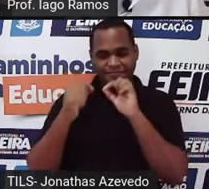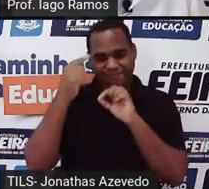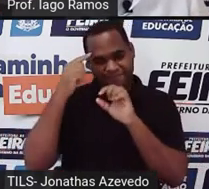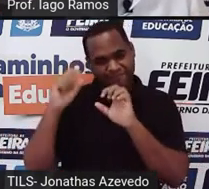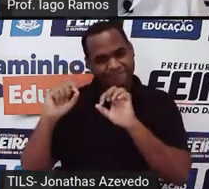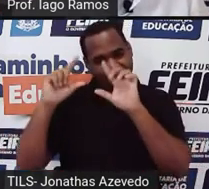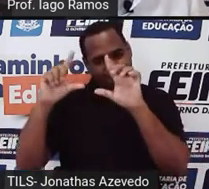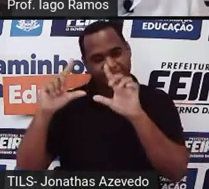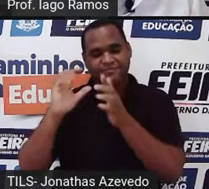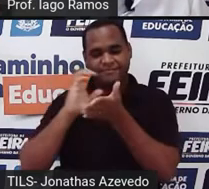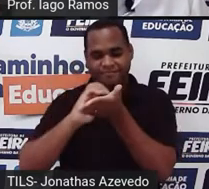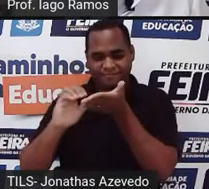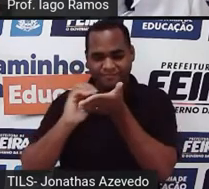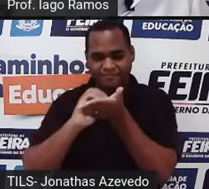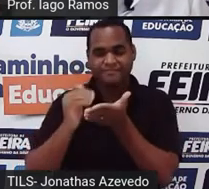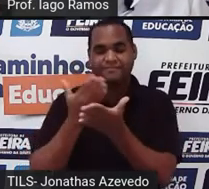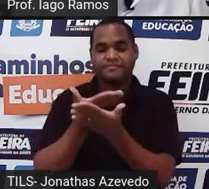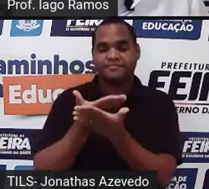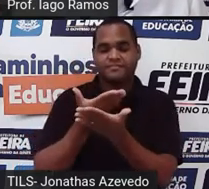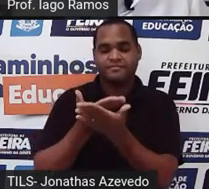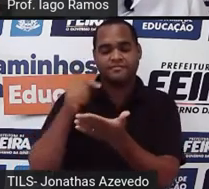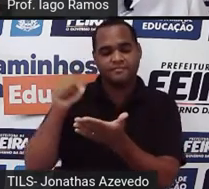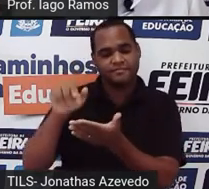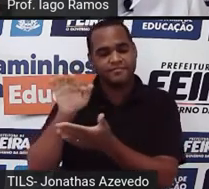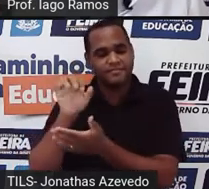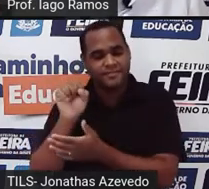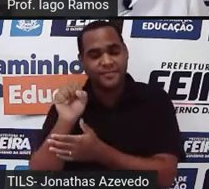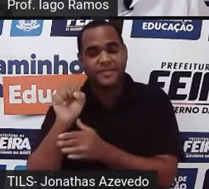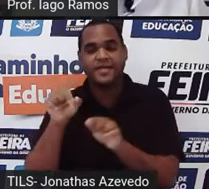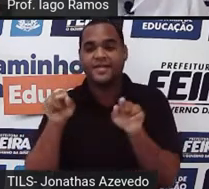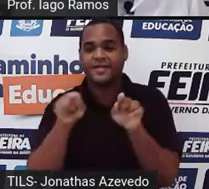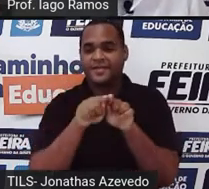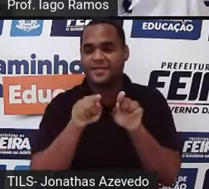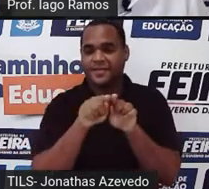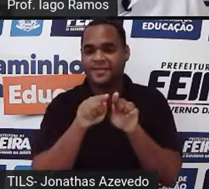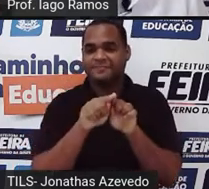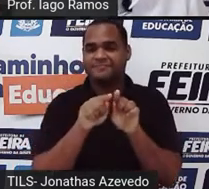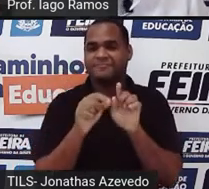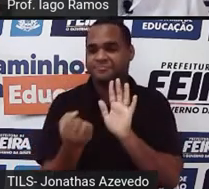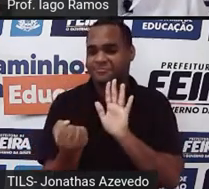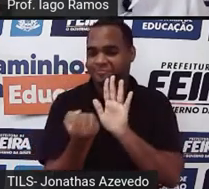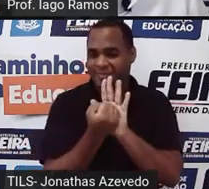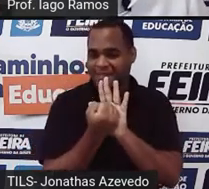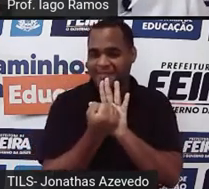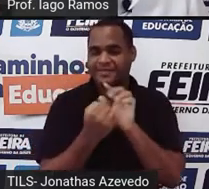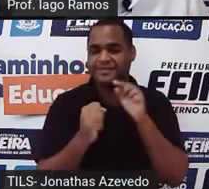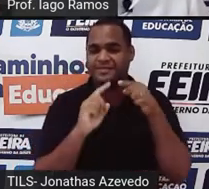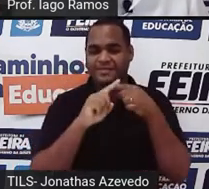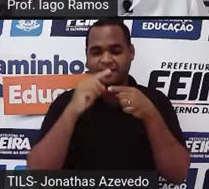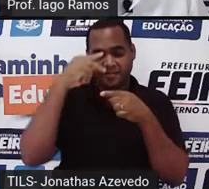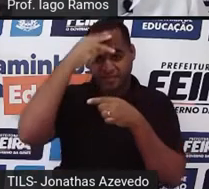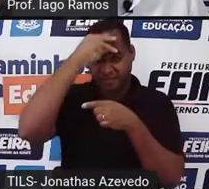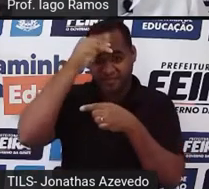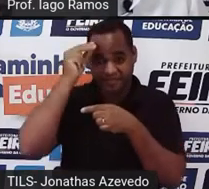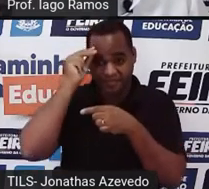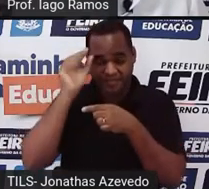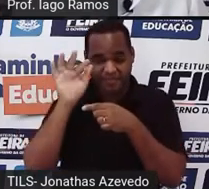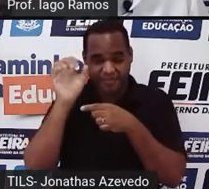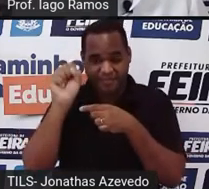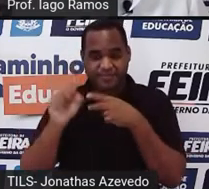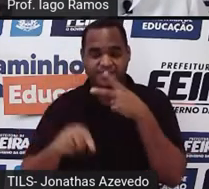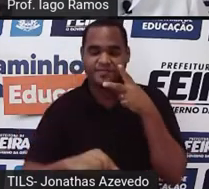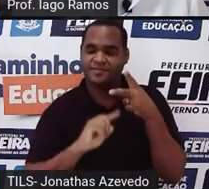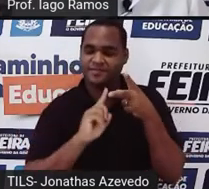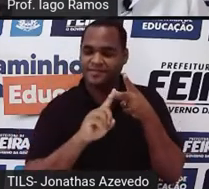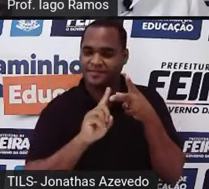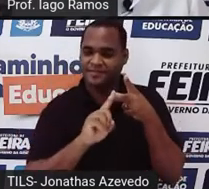da Secretaria Municipal de Educação de Feira de Santana, que tem as logomarcas da Prefeitura Municipal de Feira de